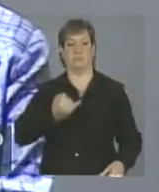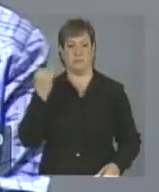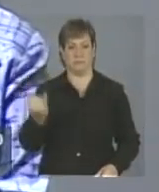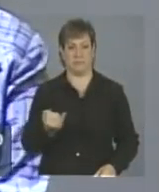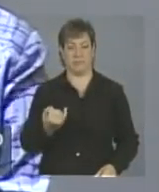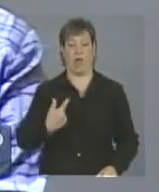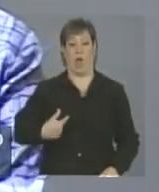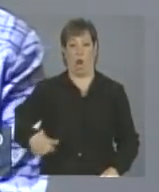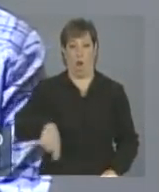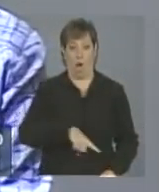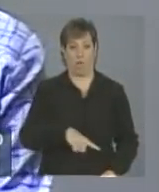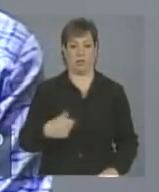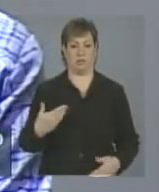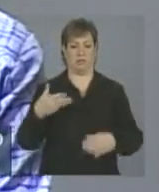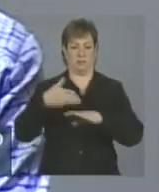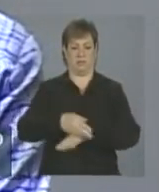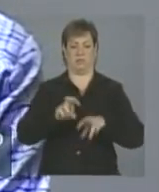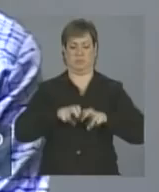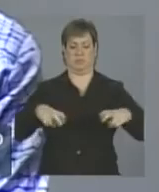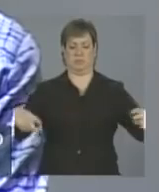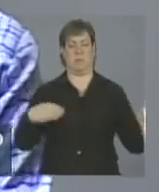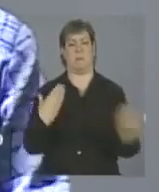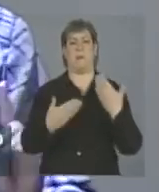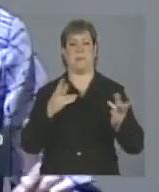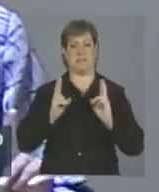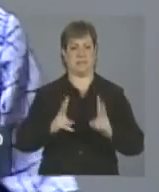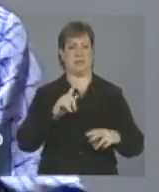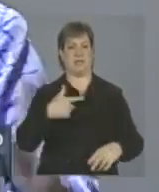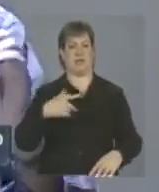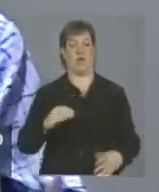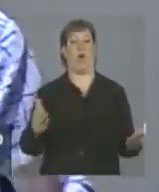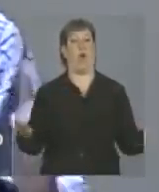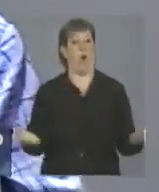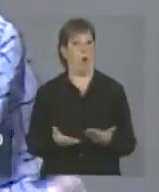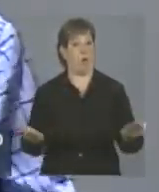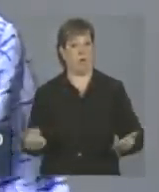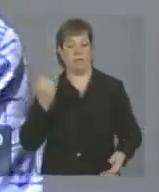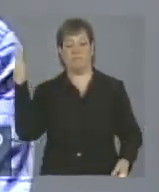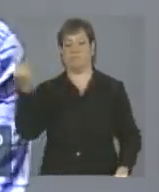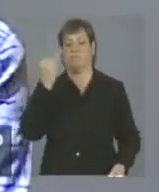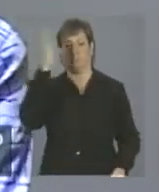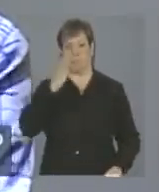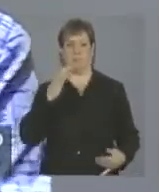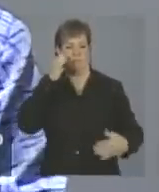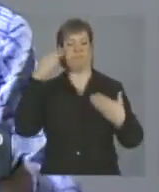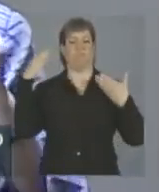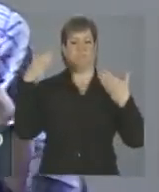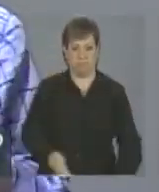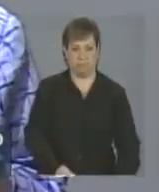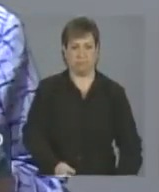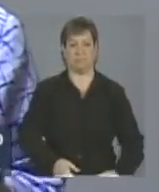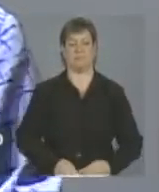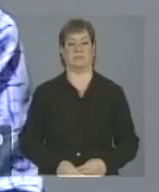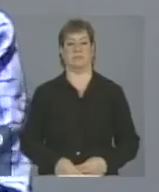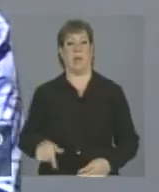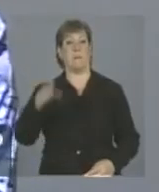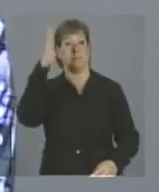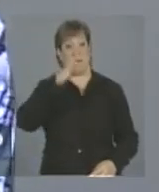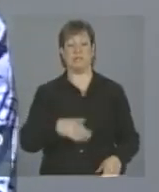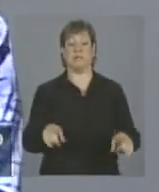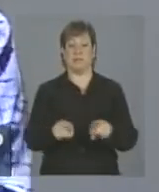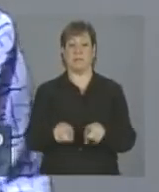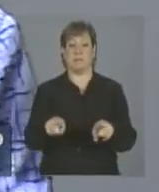não estejamos sentados na mesa na negociação. Hoje é inimaginável. O Brasil